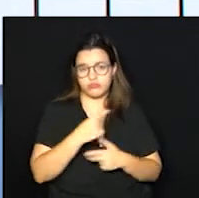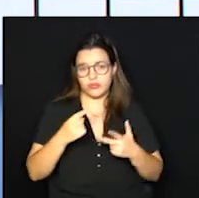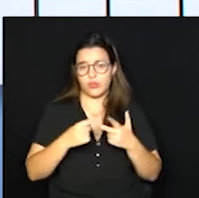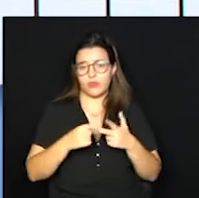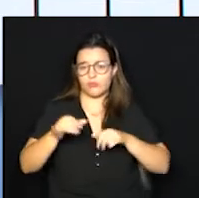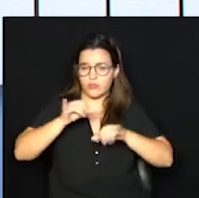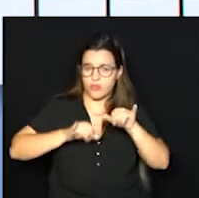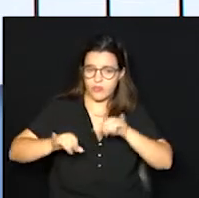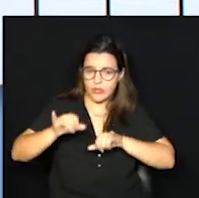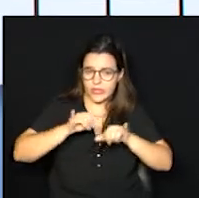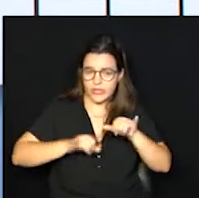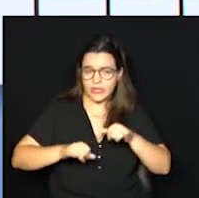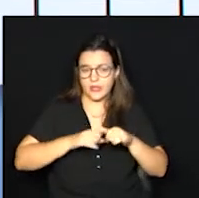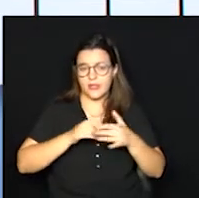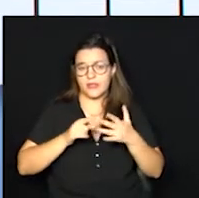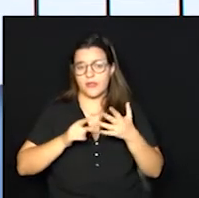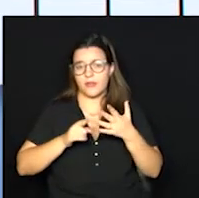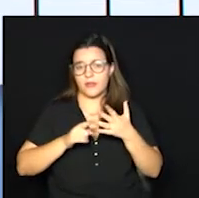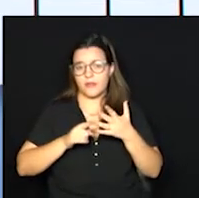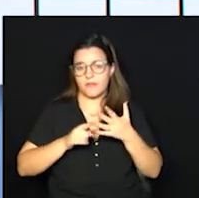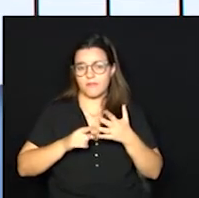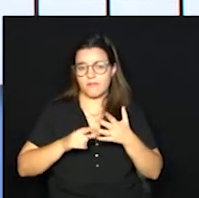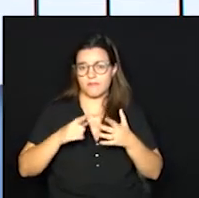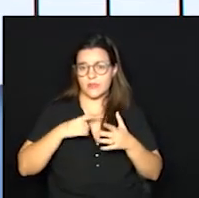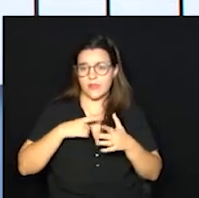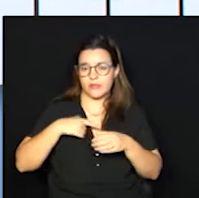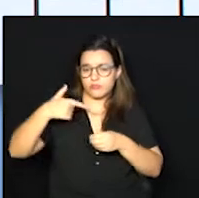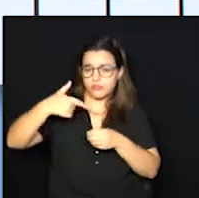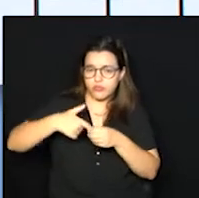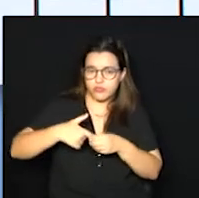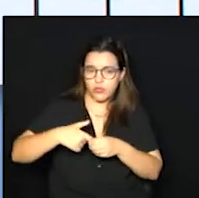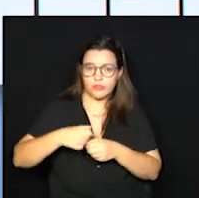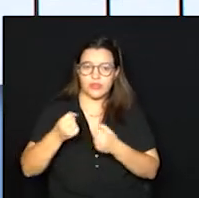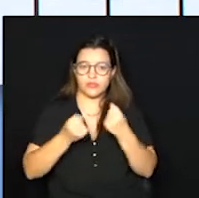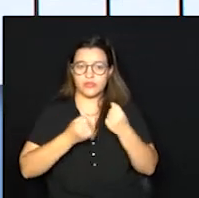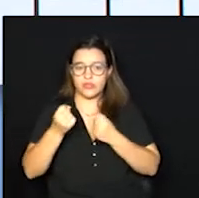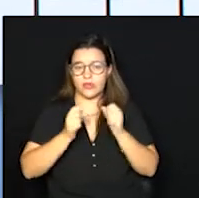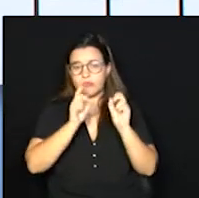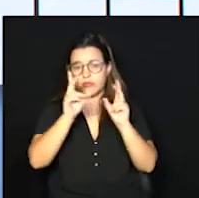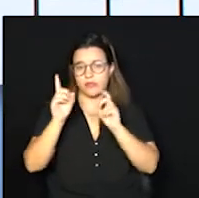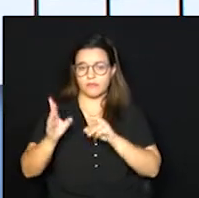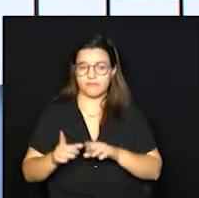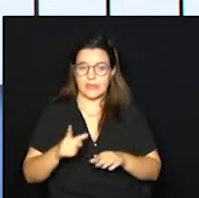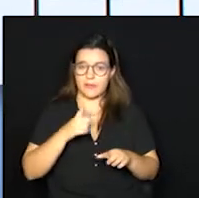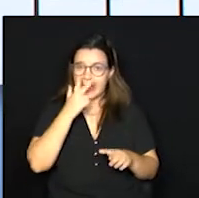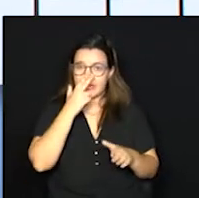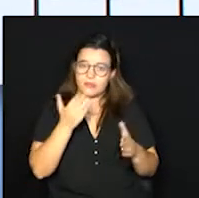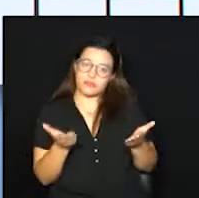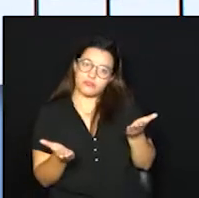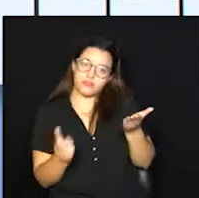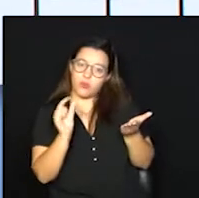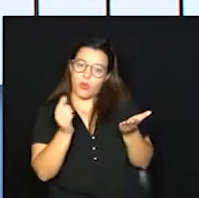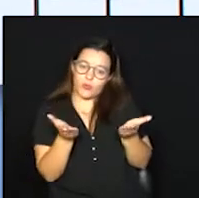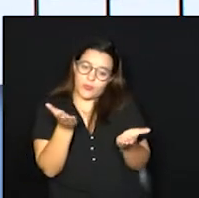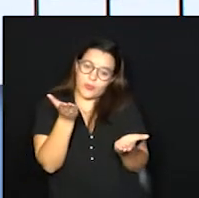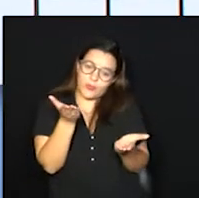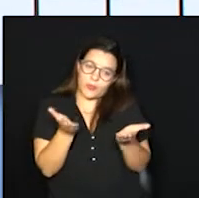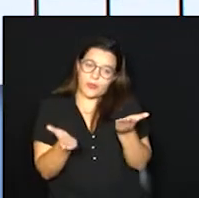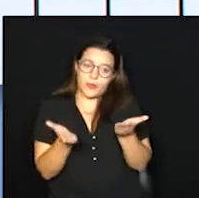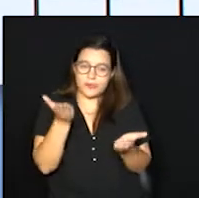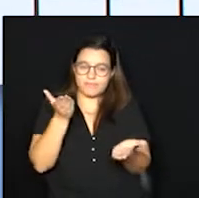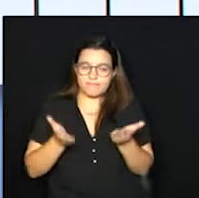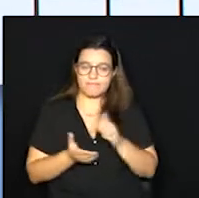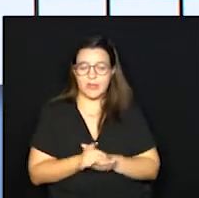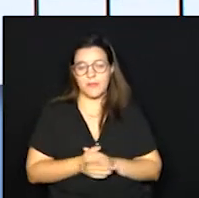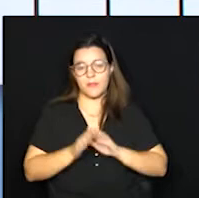e veículos automotivos. Por isso que a gente teve aí, de uma certa forma, essa compensação. No entanto,